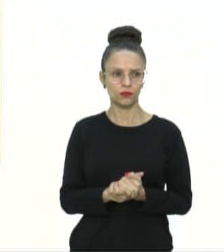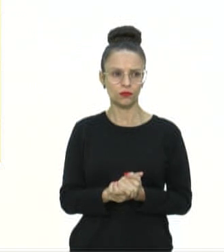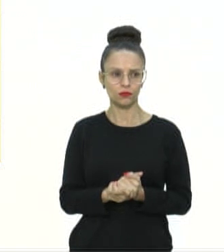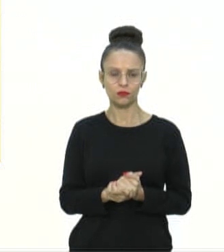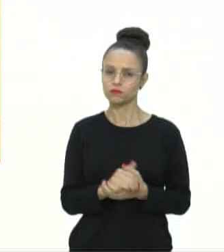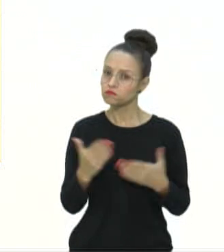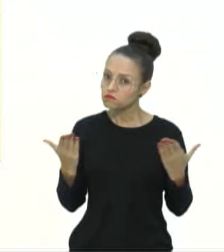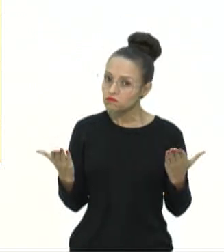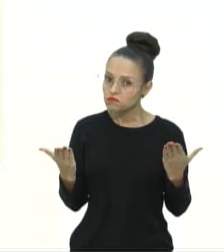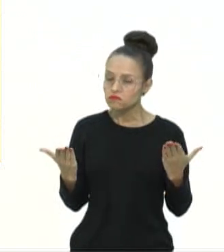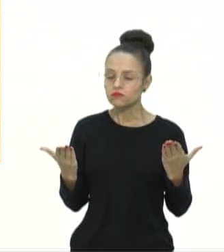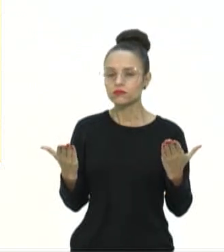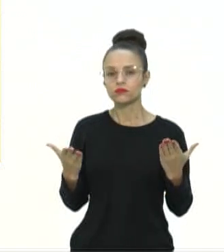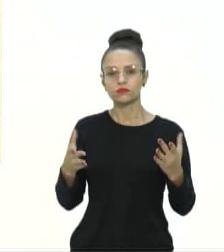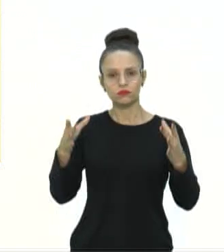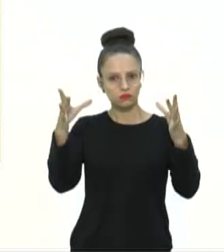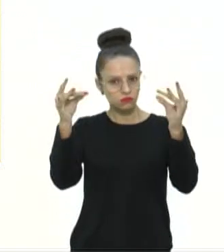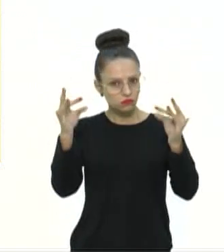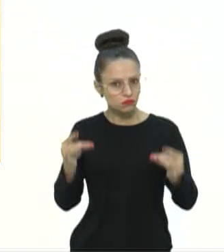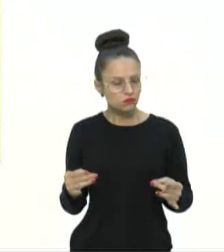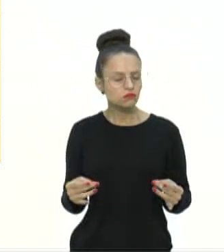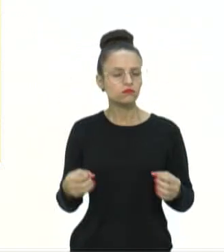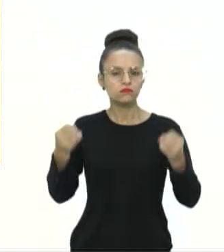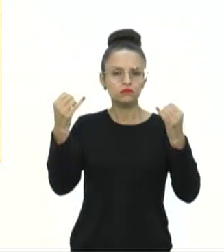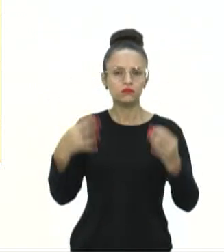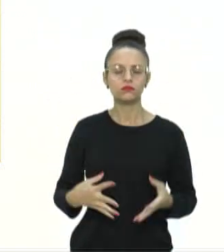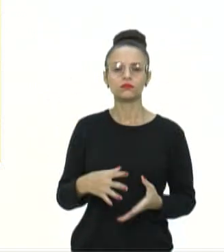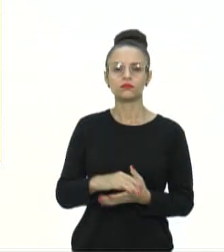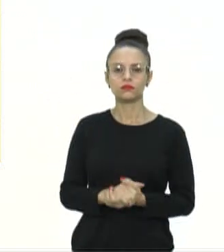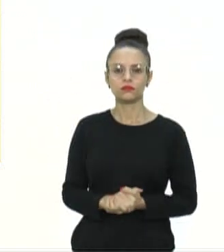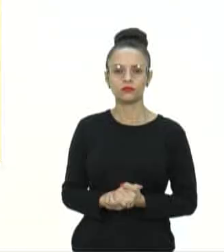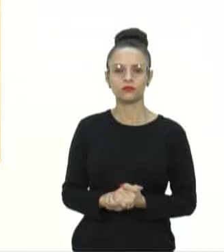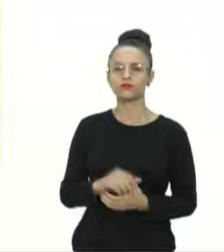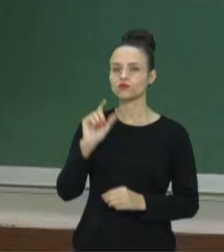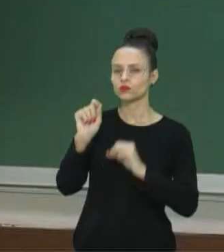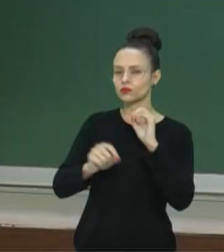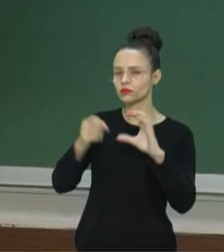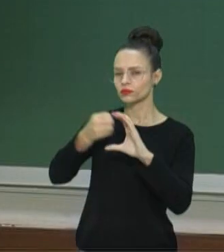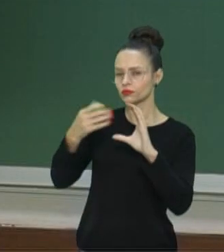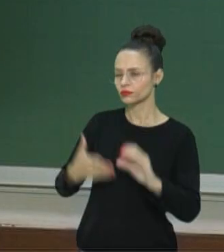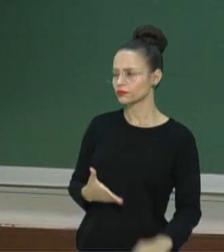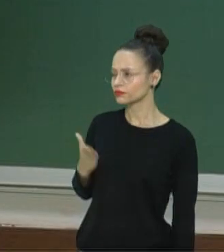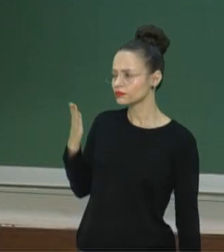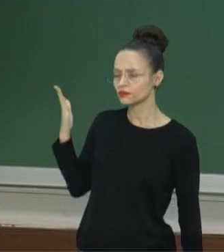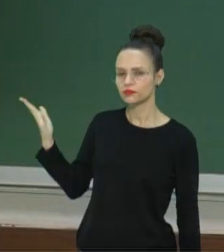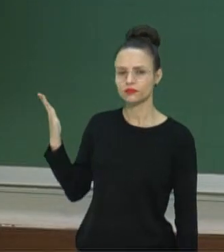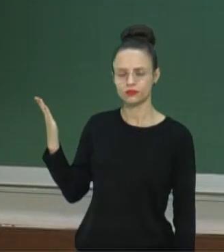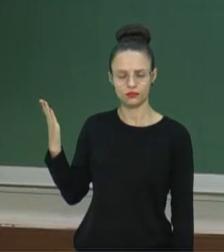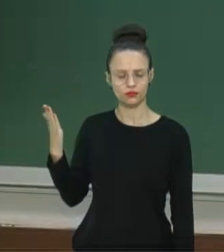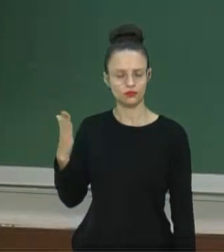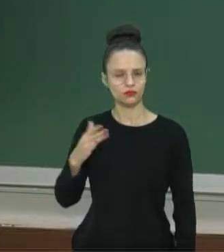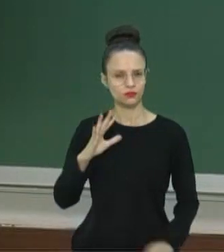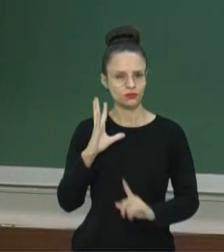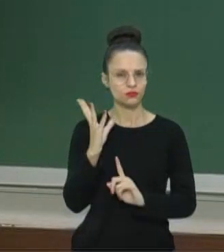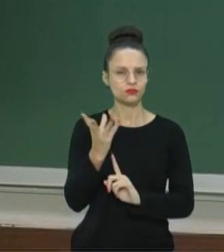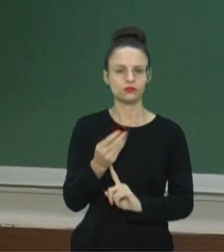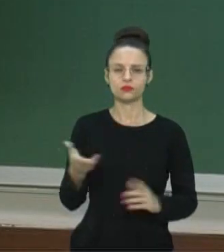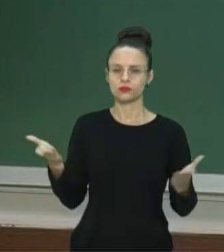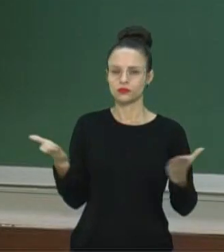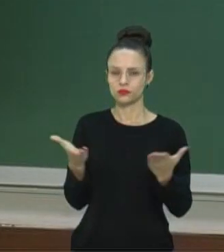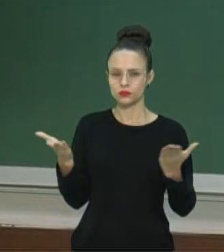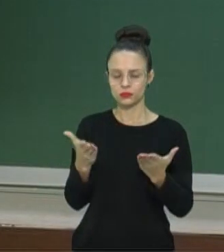de repente, descrevê-la, né? O que caracterizou essa arte moderna? Ela